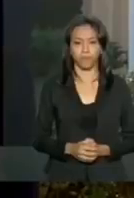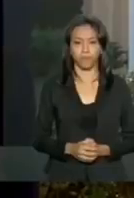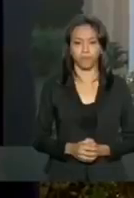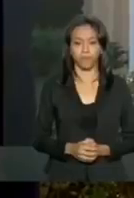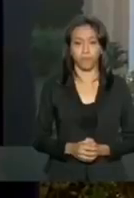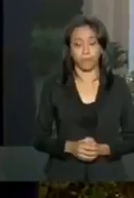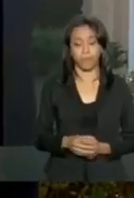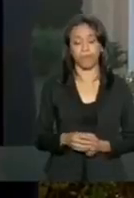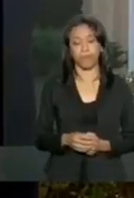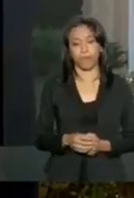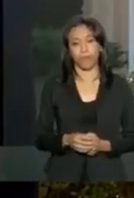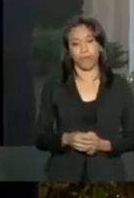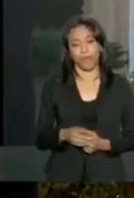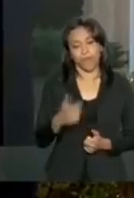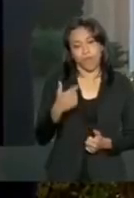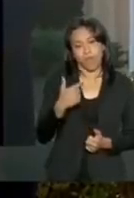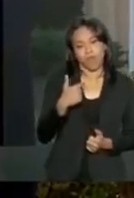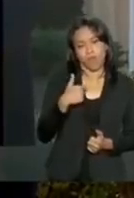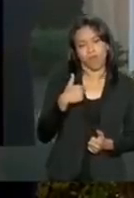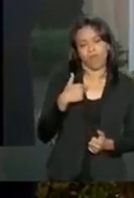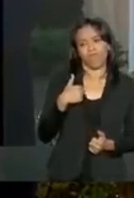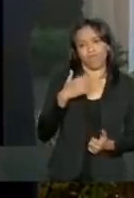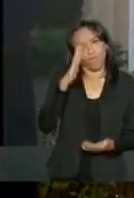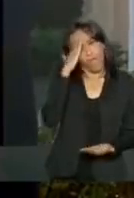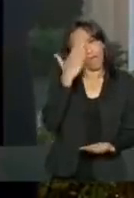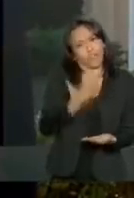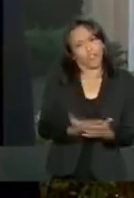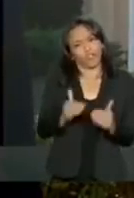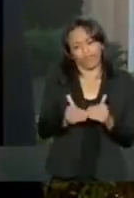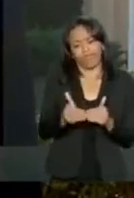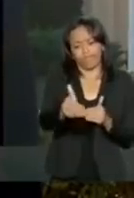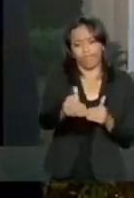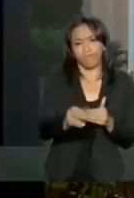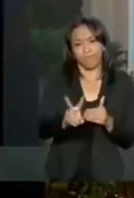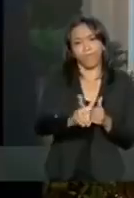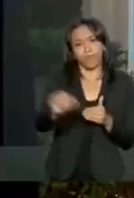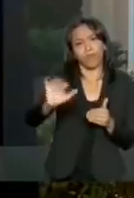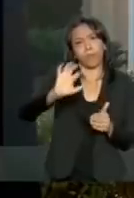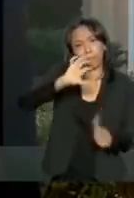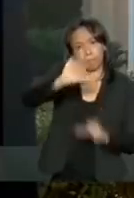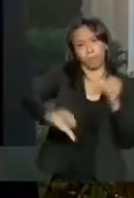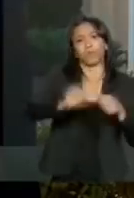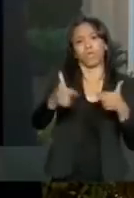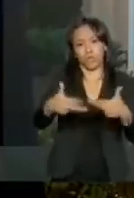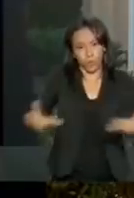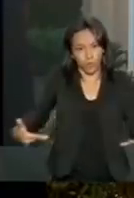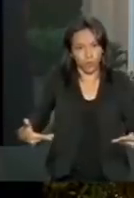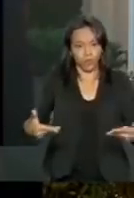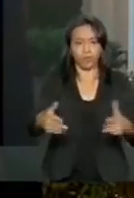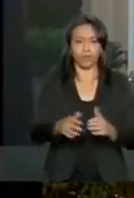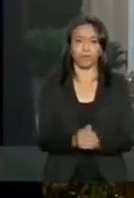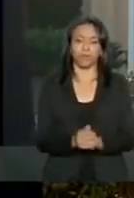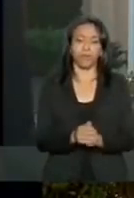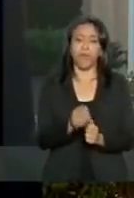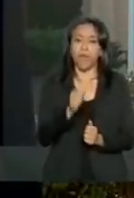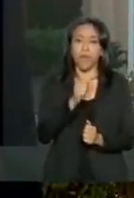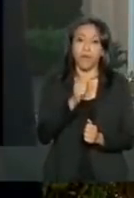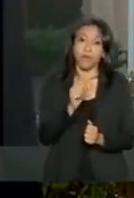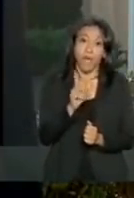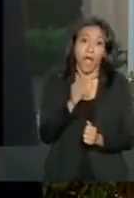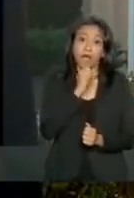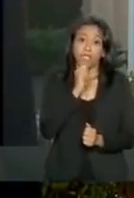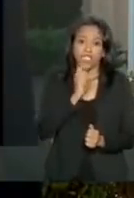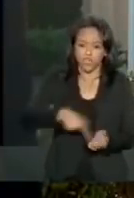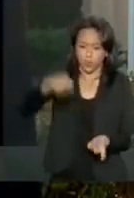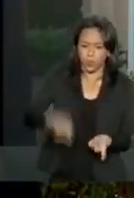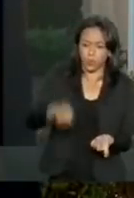algum momento, eu acredito que as coisas vão mudar, mas ainda não implementamos as sanções mais duras. O que